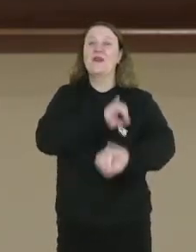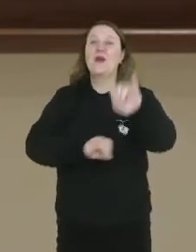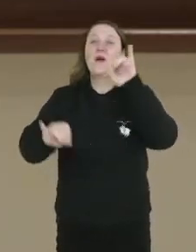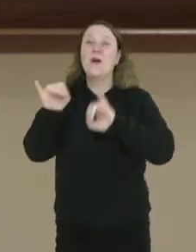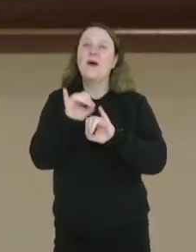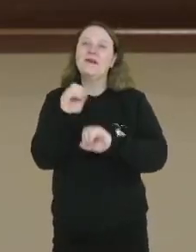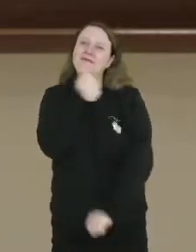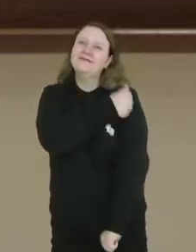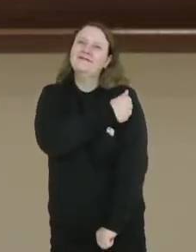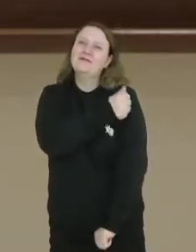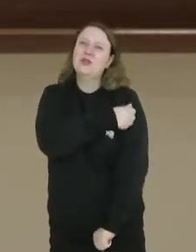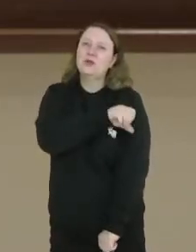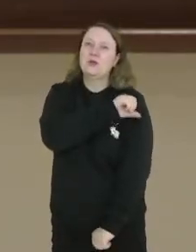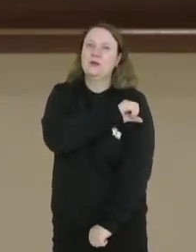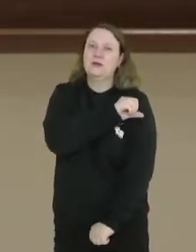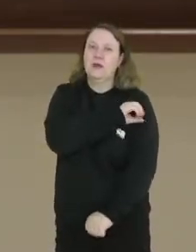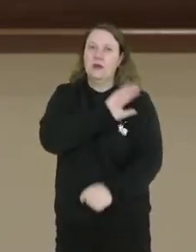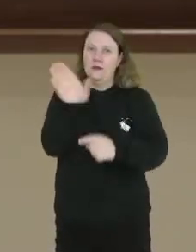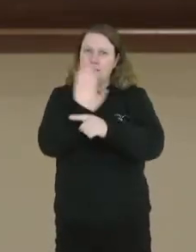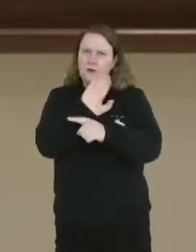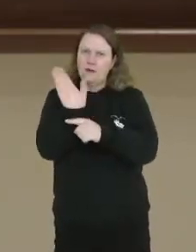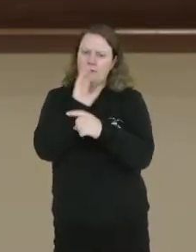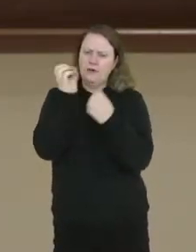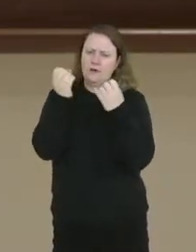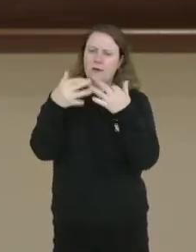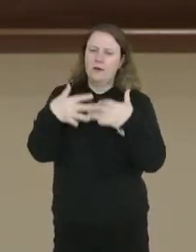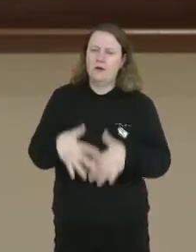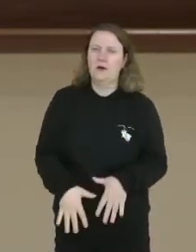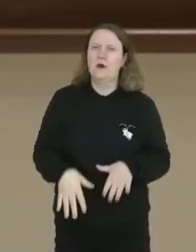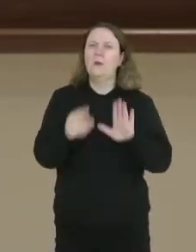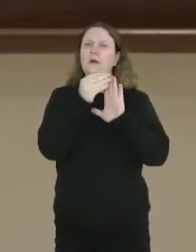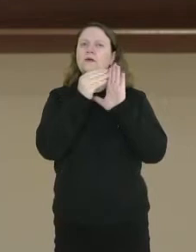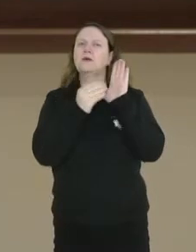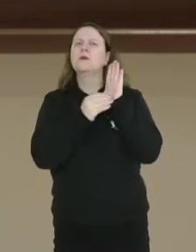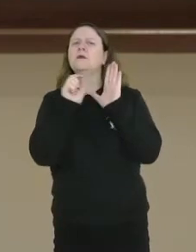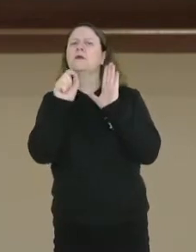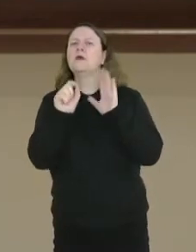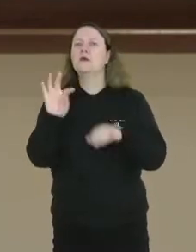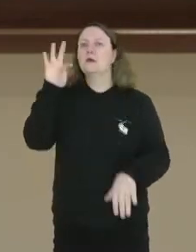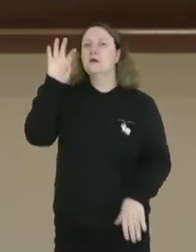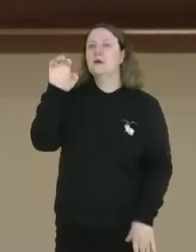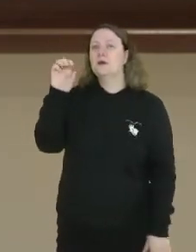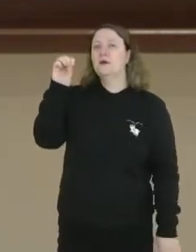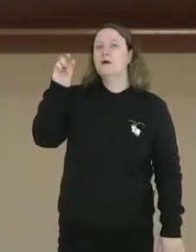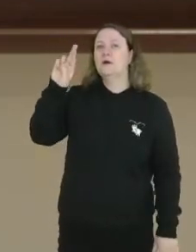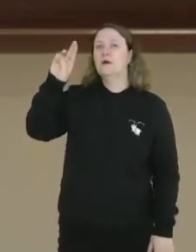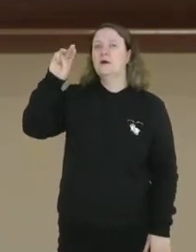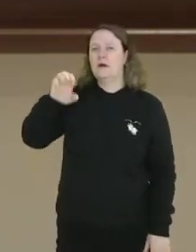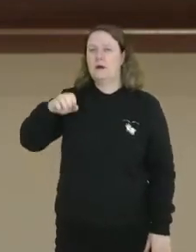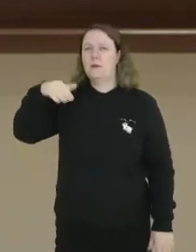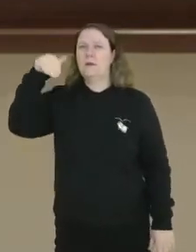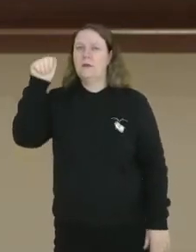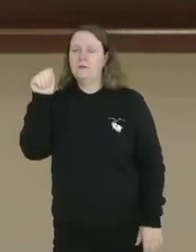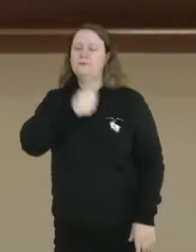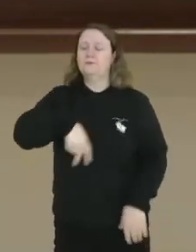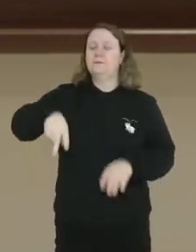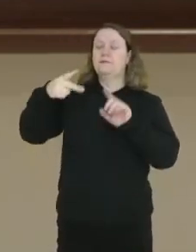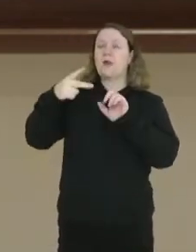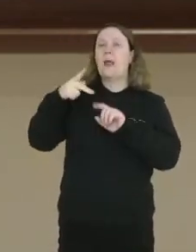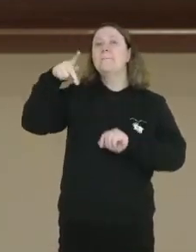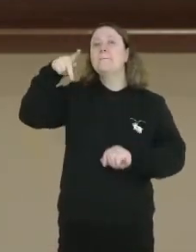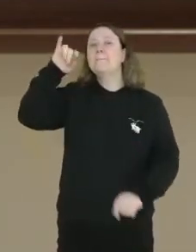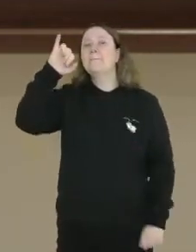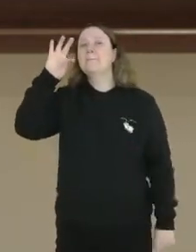Olá, estudantes do 9º ano. Nesse vídeo vamos falar sobre Teorema de Pitágoras. Bora lá descobrir o que é isso?